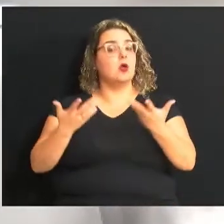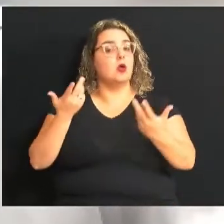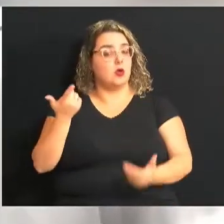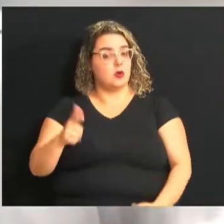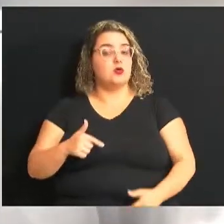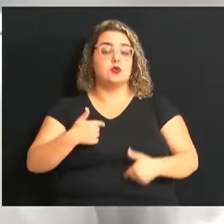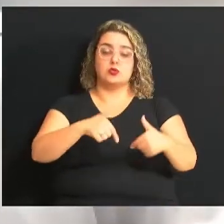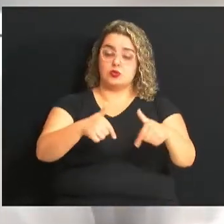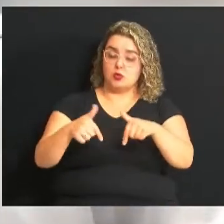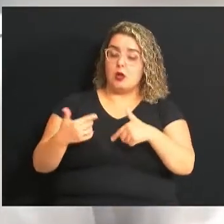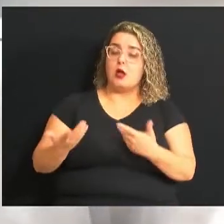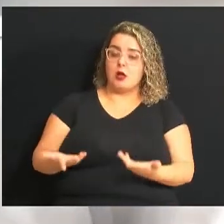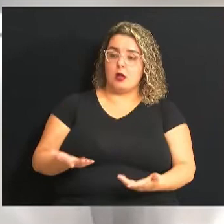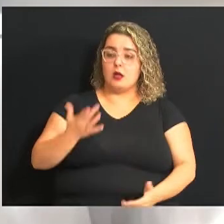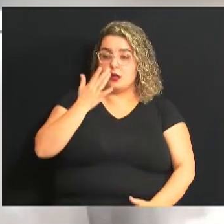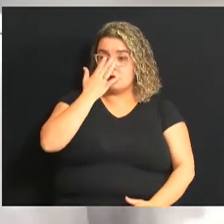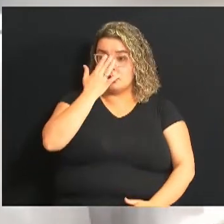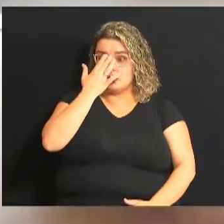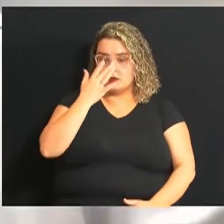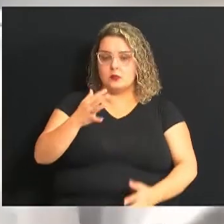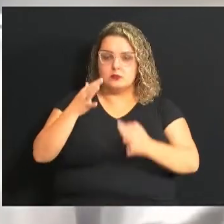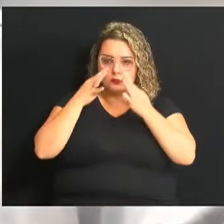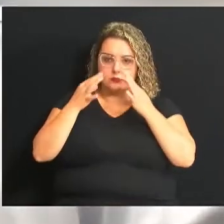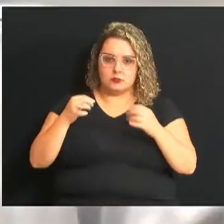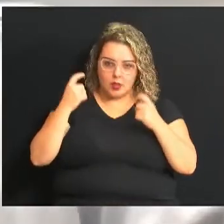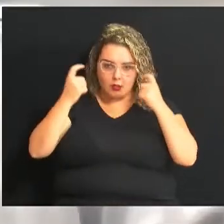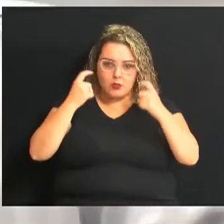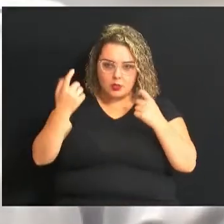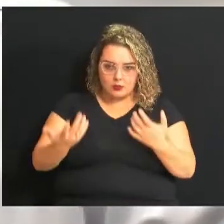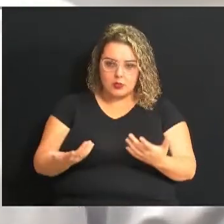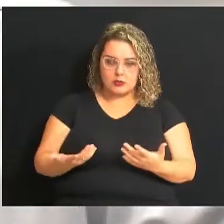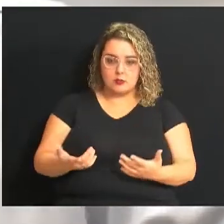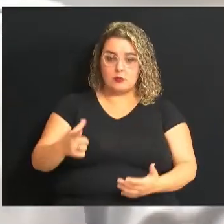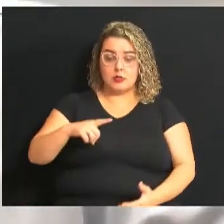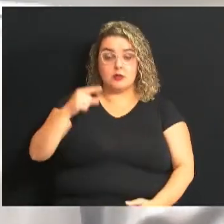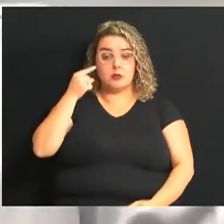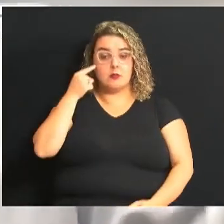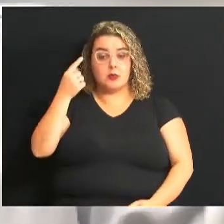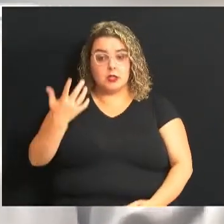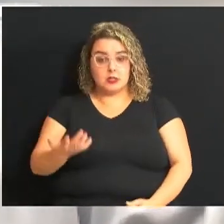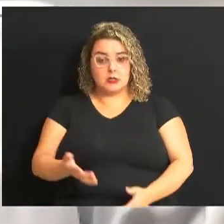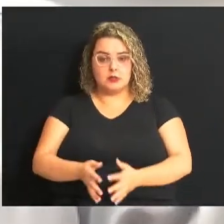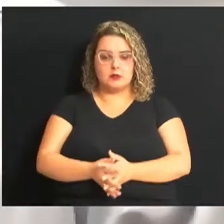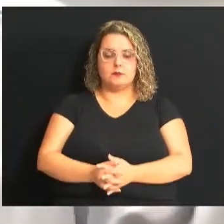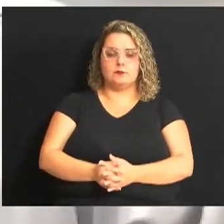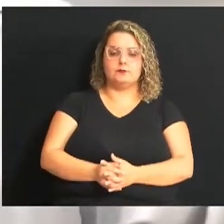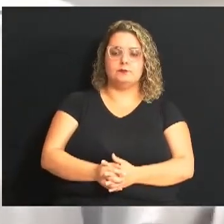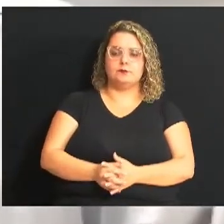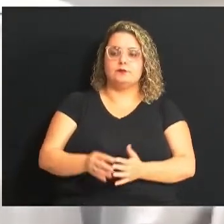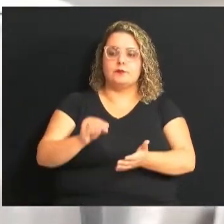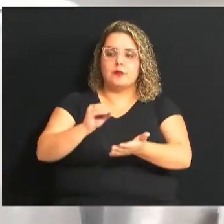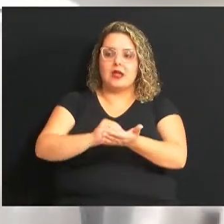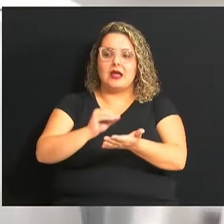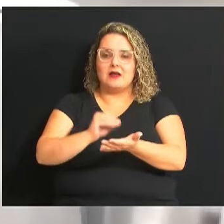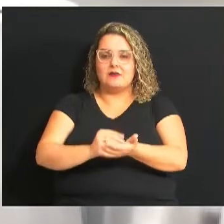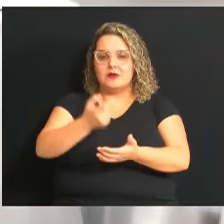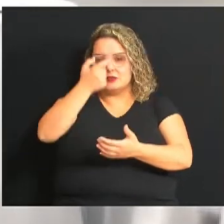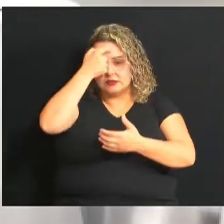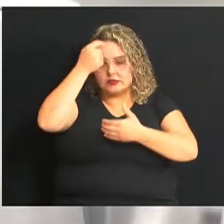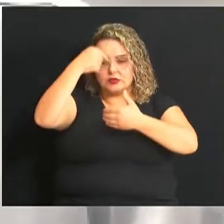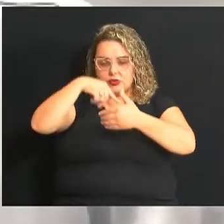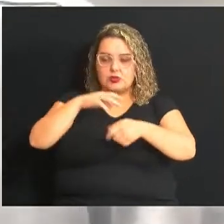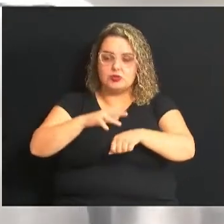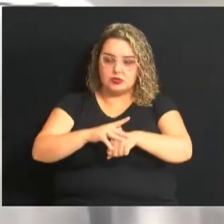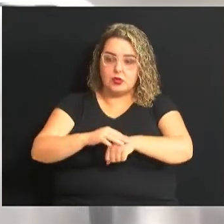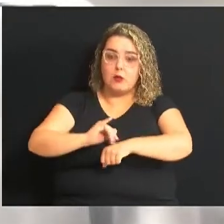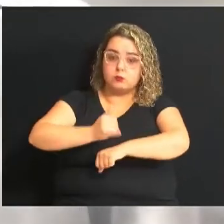trabalhando. E o que chama atenção, a preocupação. Para você ter uma ideia, a falta de conscientização da doença